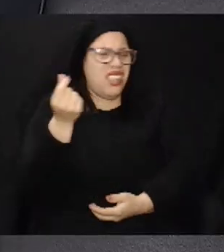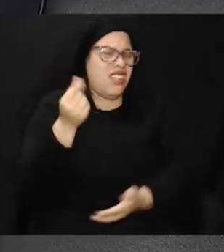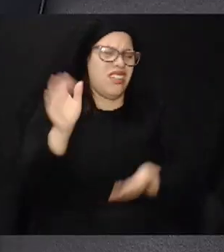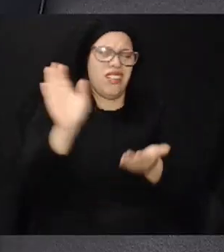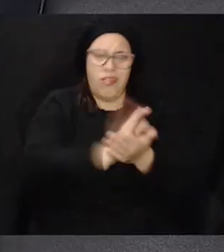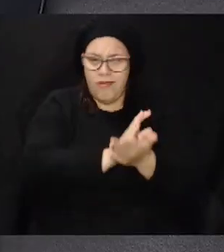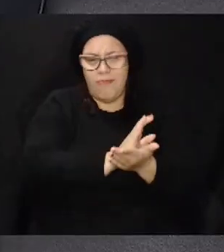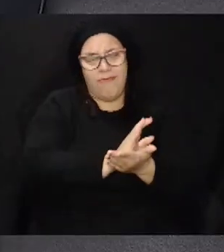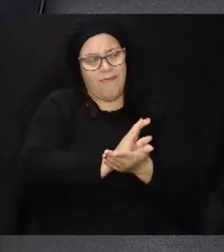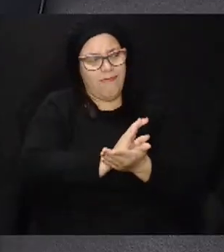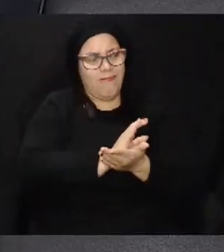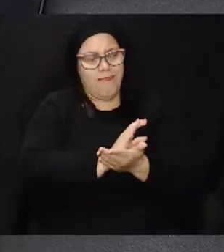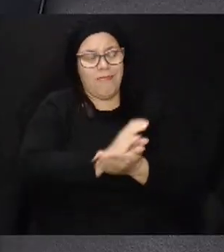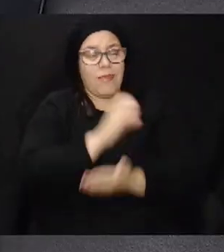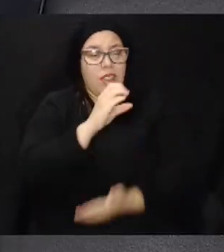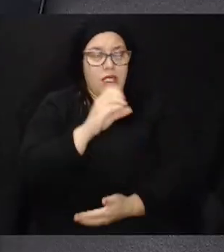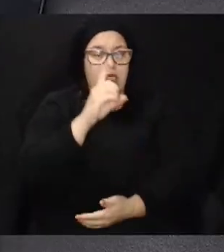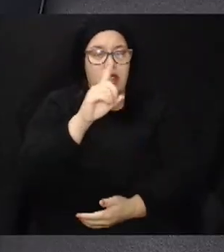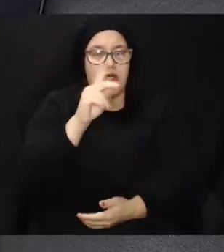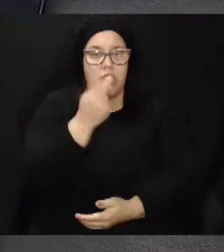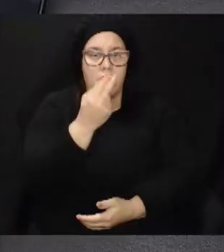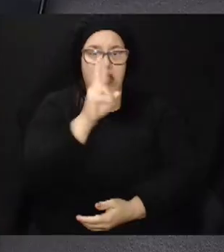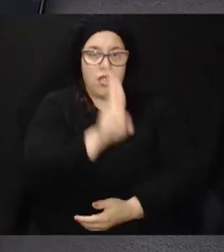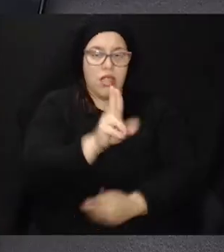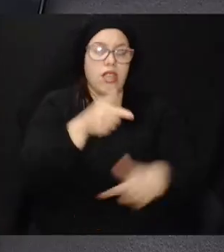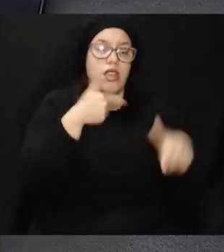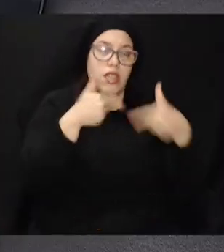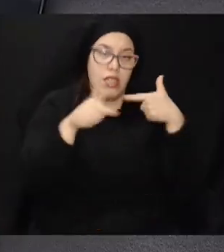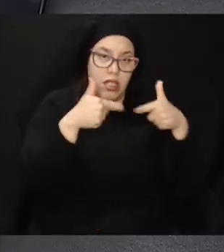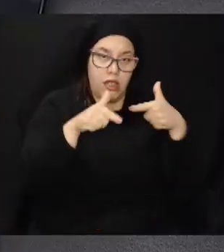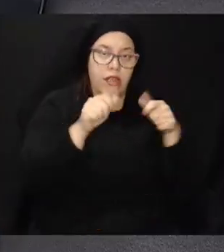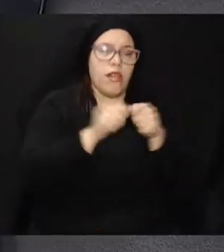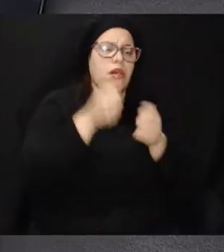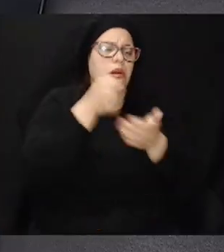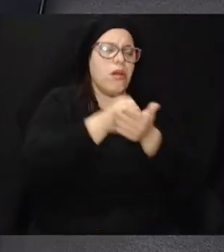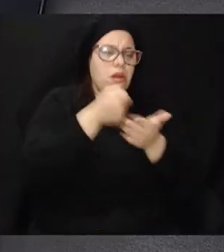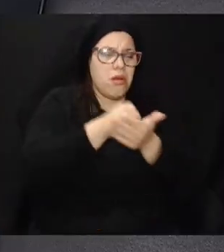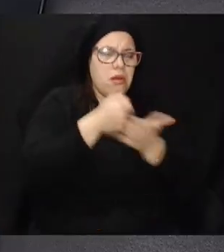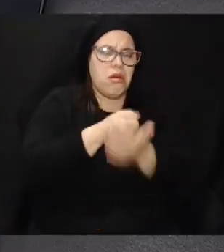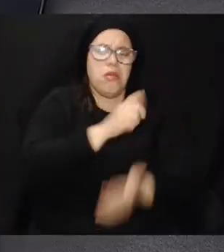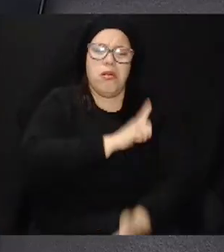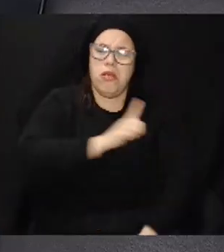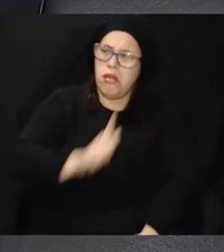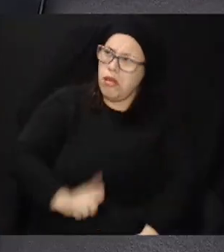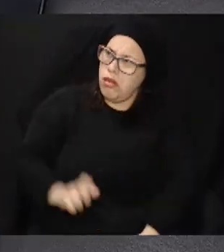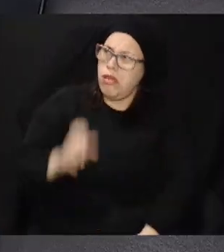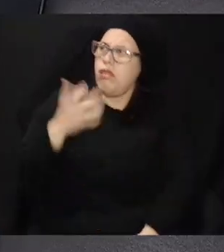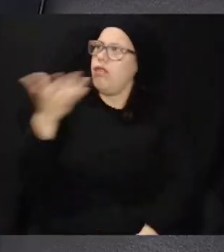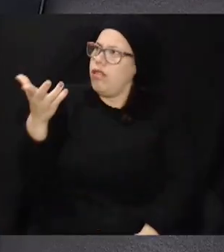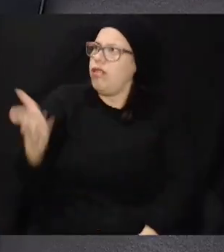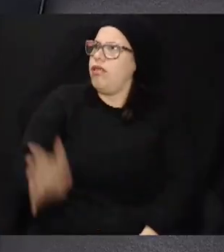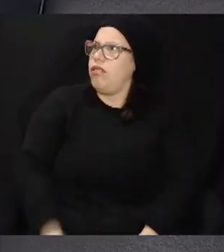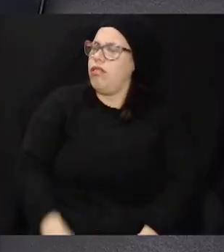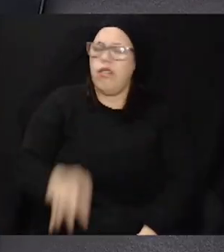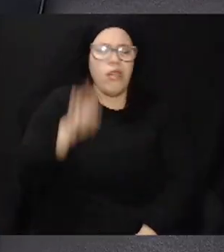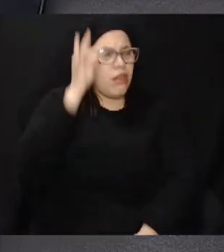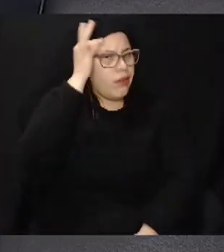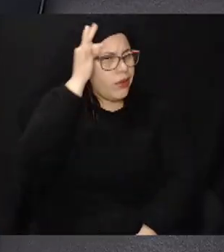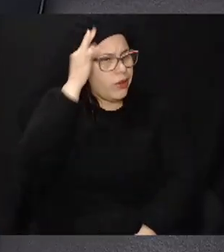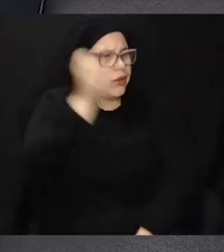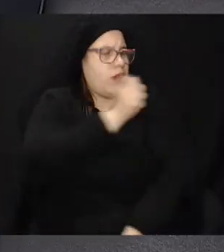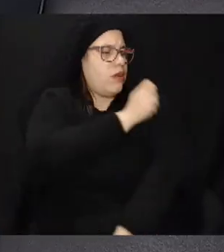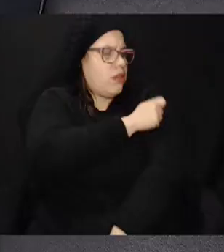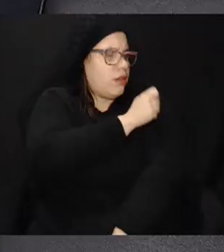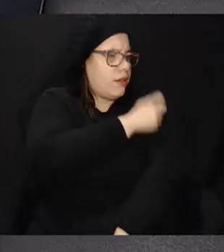O CDHU tem trabalhado, nós temos cobrado o governo do estado e também os técnicos e autoridades nesse